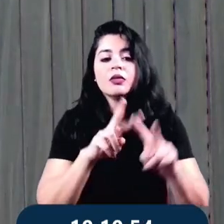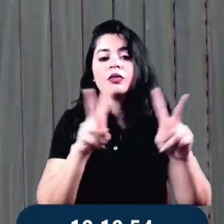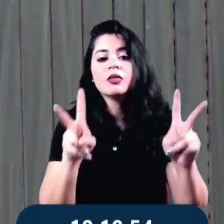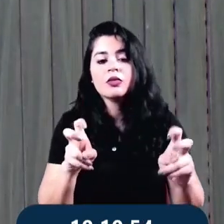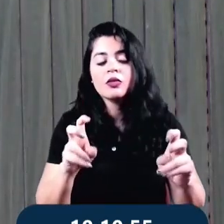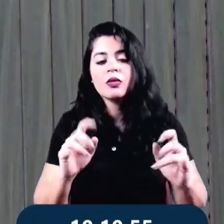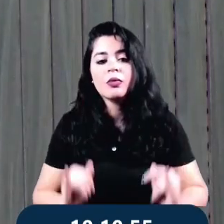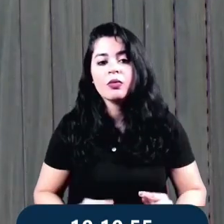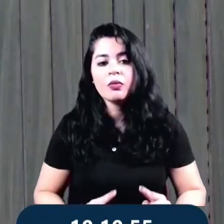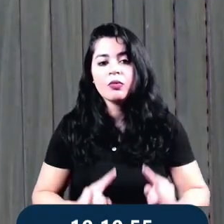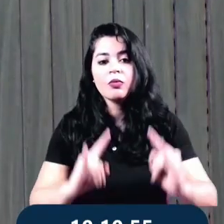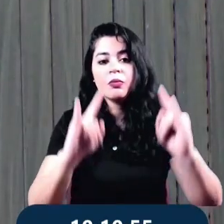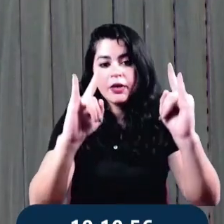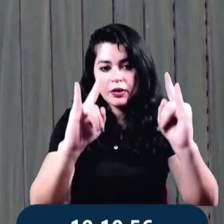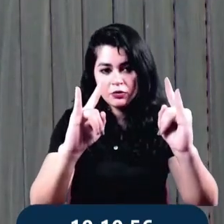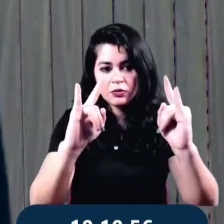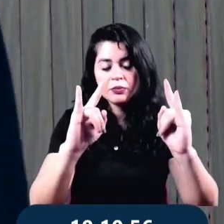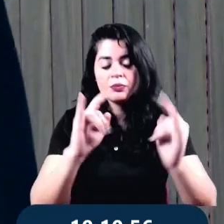E eu quero dizer aqui,